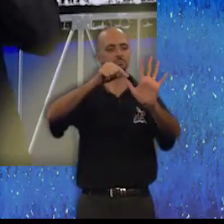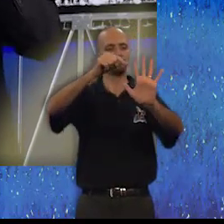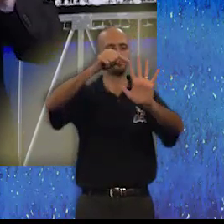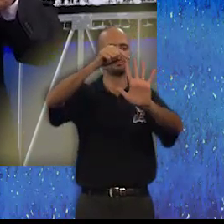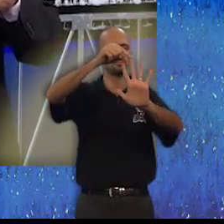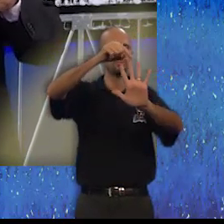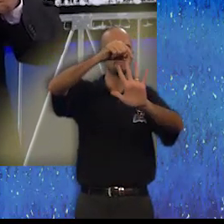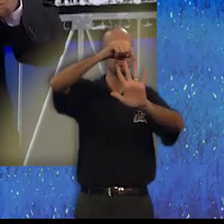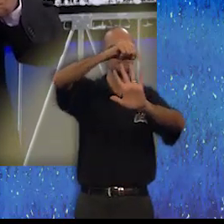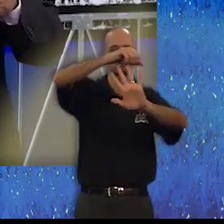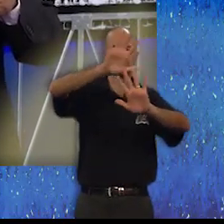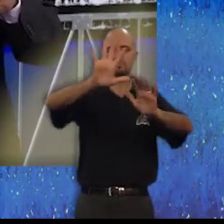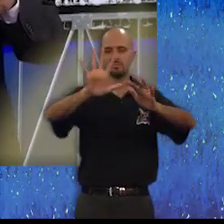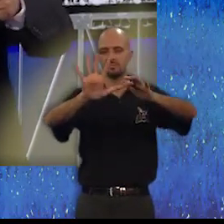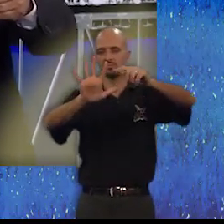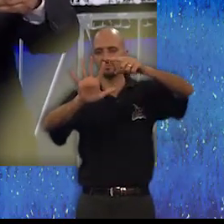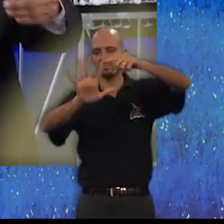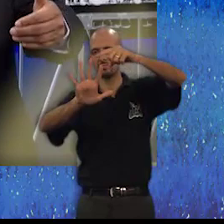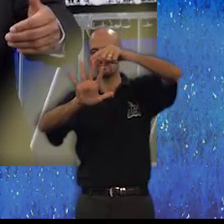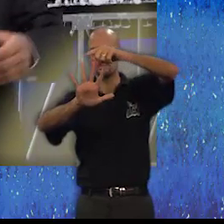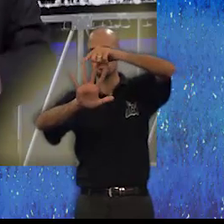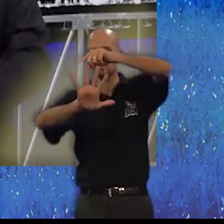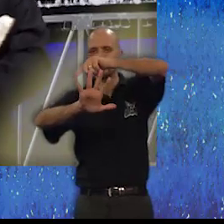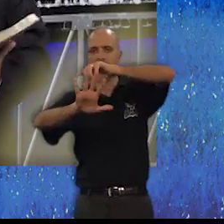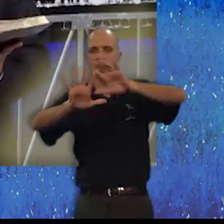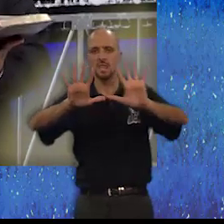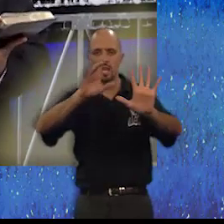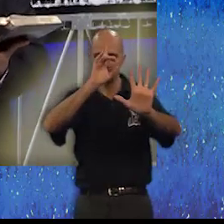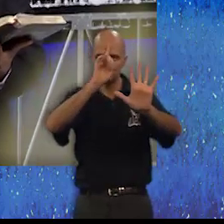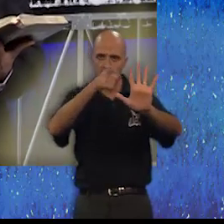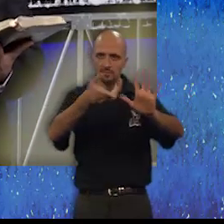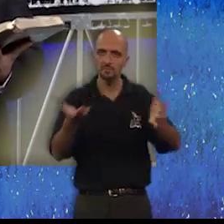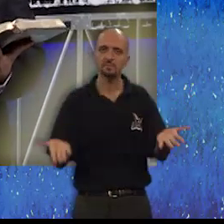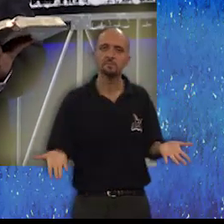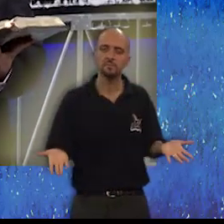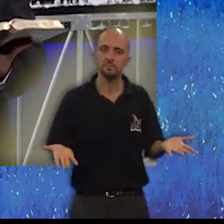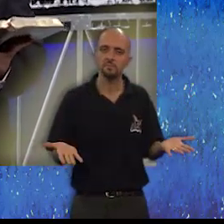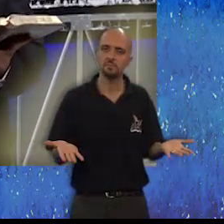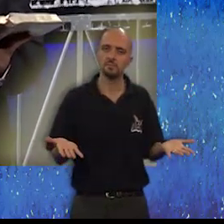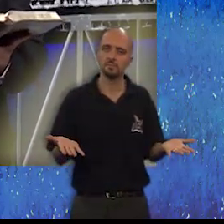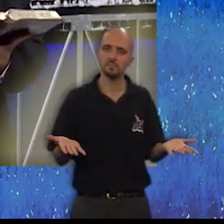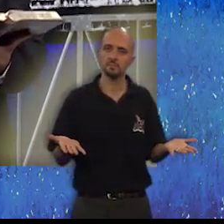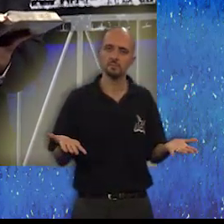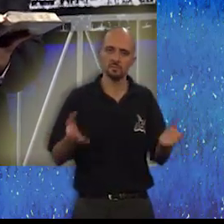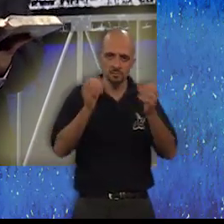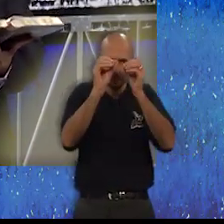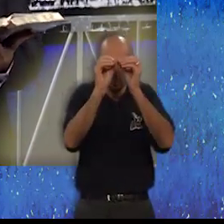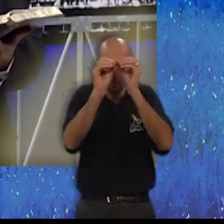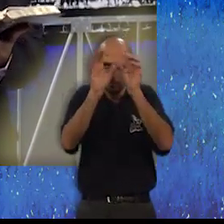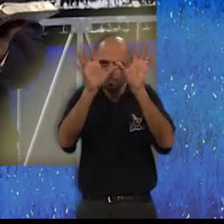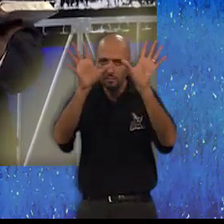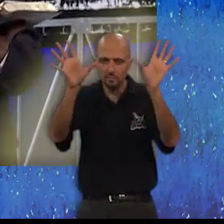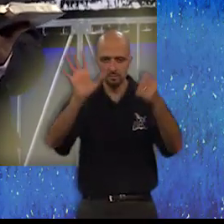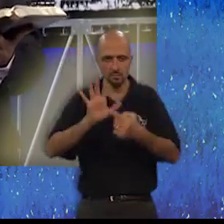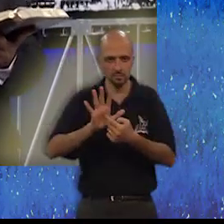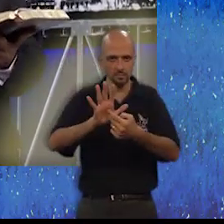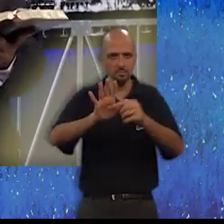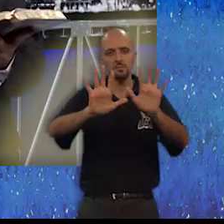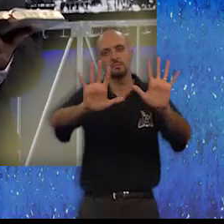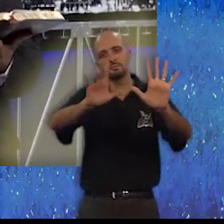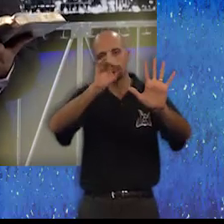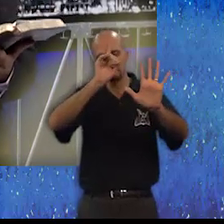Jesus não menciona exatamente os 10, mas Jesus cita alguns mandamentos que deixa claro que ele está se referindo aos